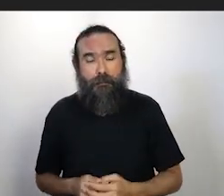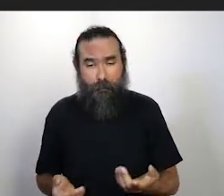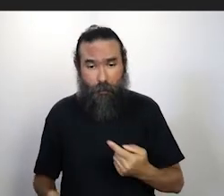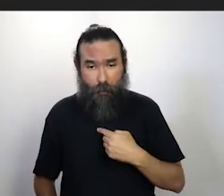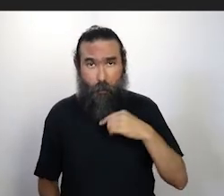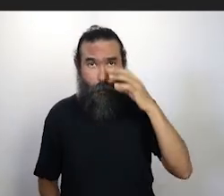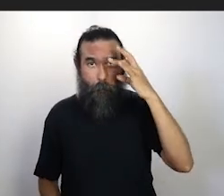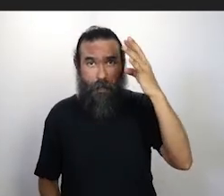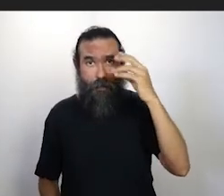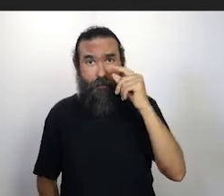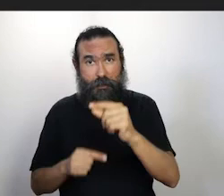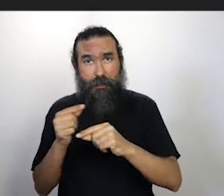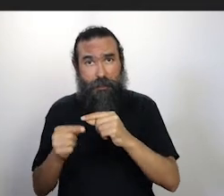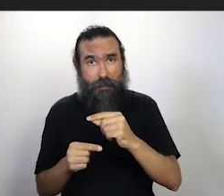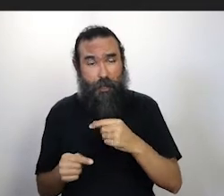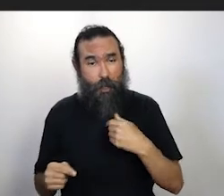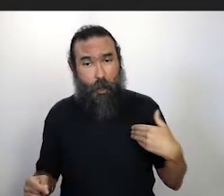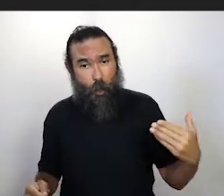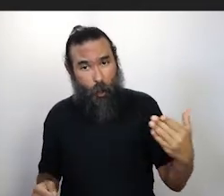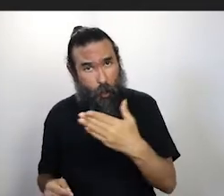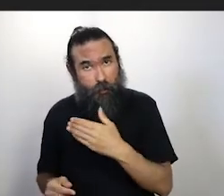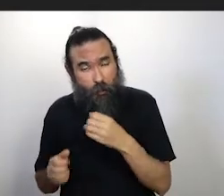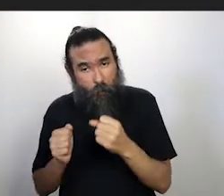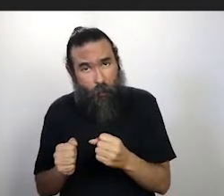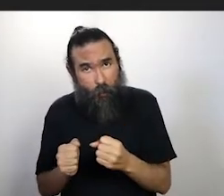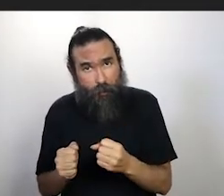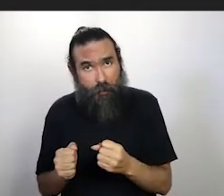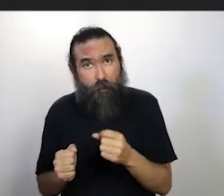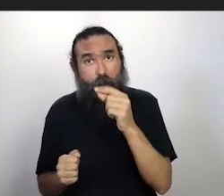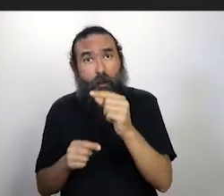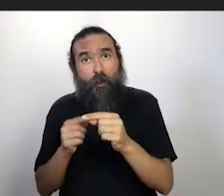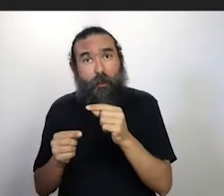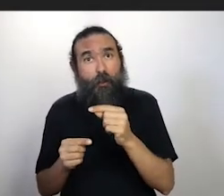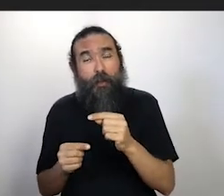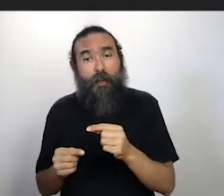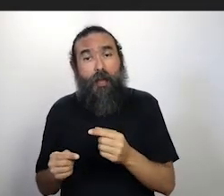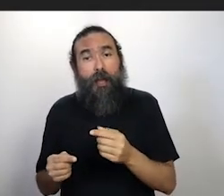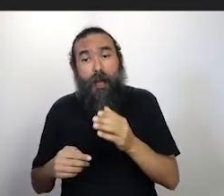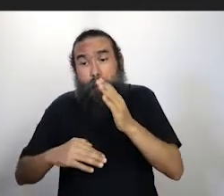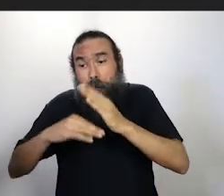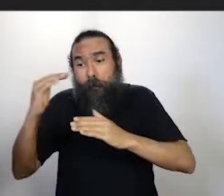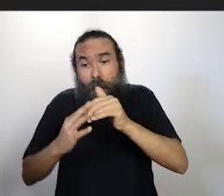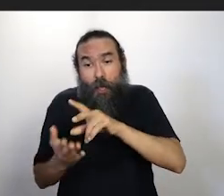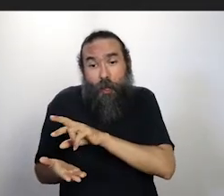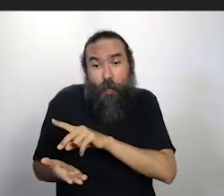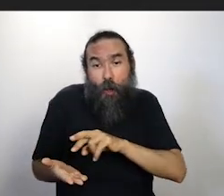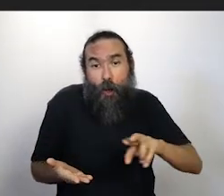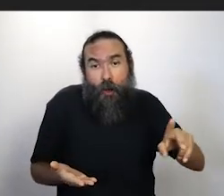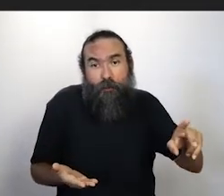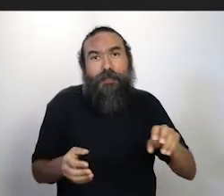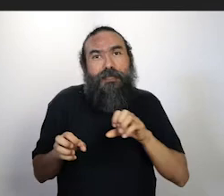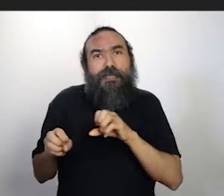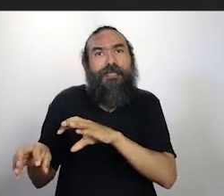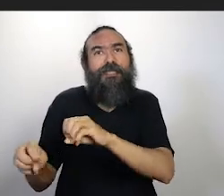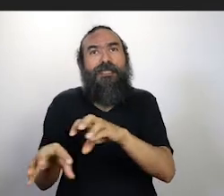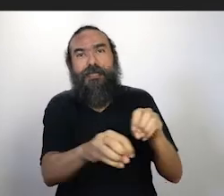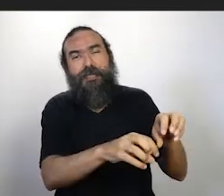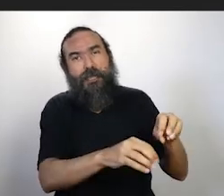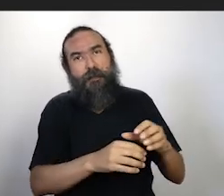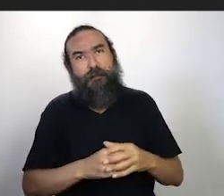Eu penso que, como os avanços que a gente pode pontuar, eu acho que essa descoberta de novas linguagens que o processo educacional deve